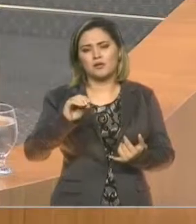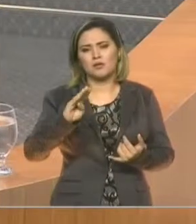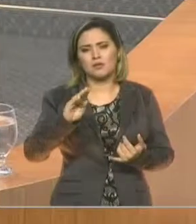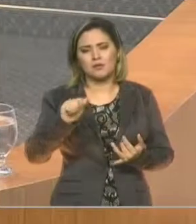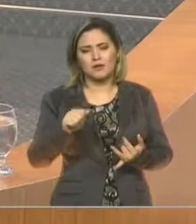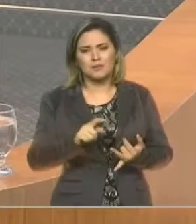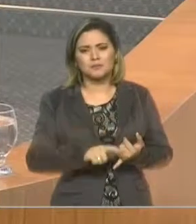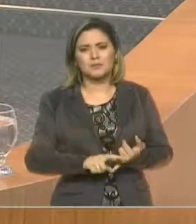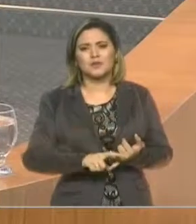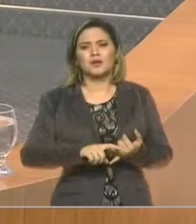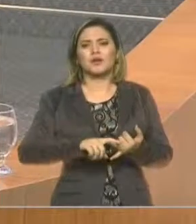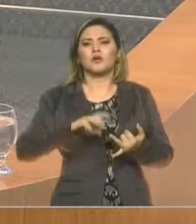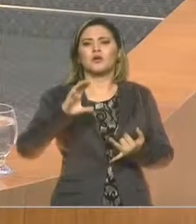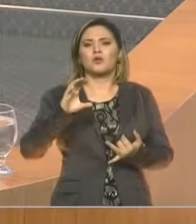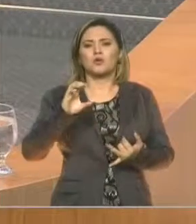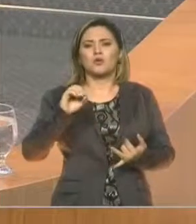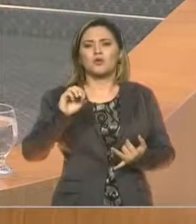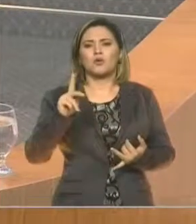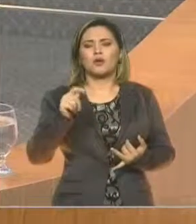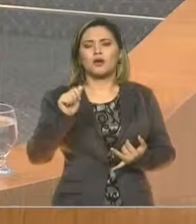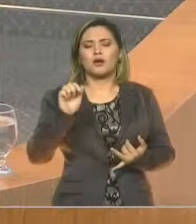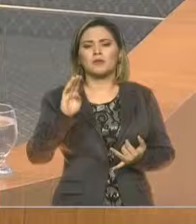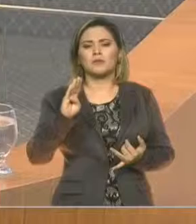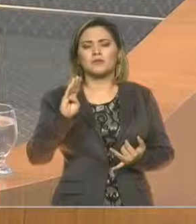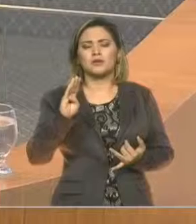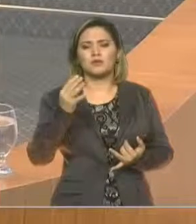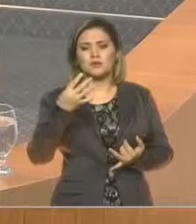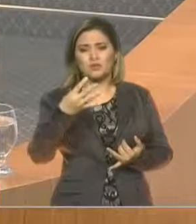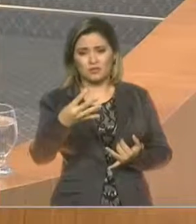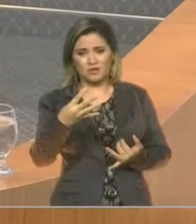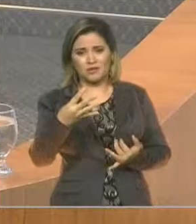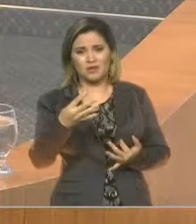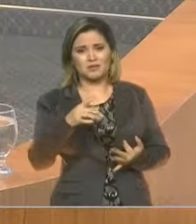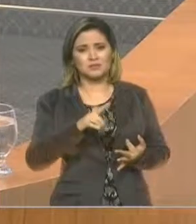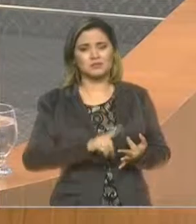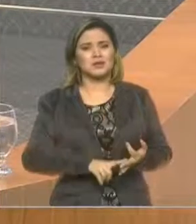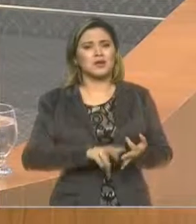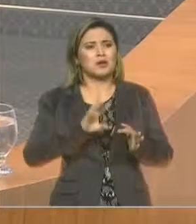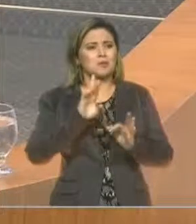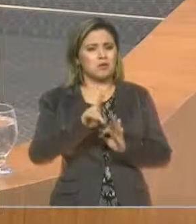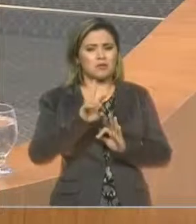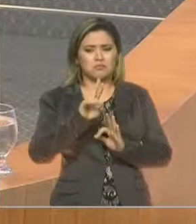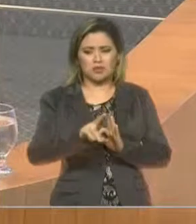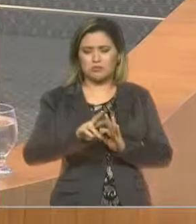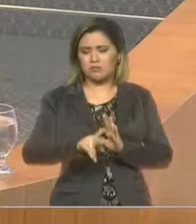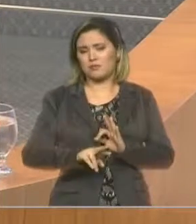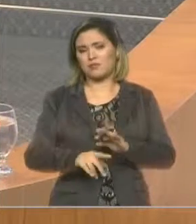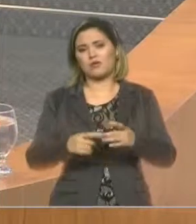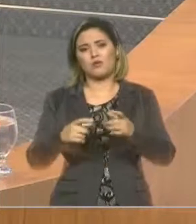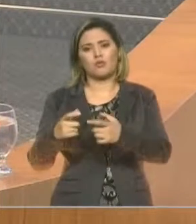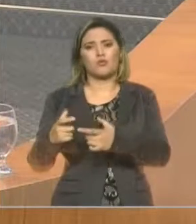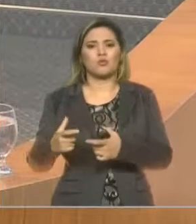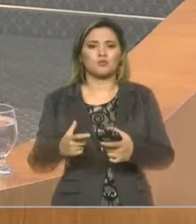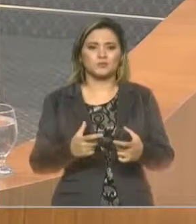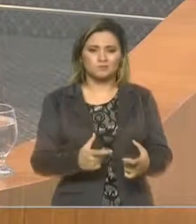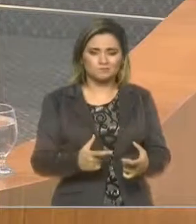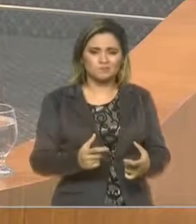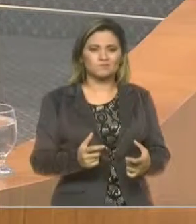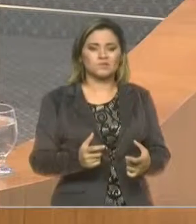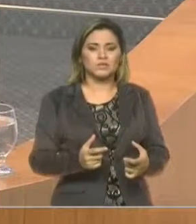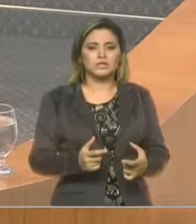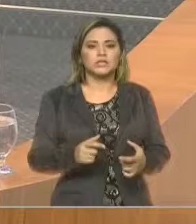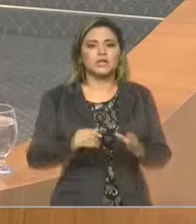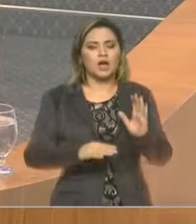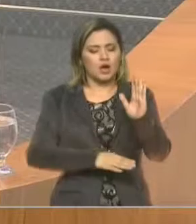em tantos outros pontos de alagamento de São Luís. O que a gente viu aqui foram carros cobertos de